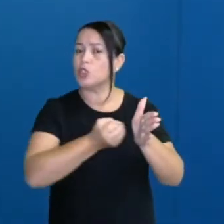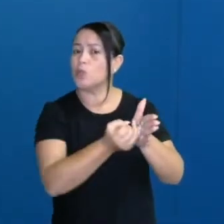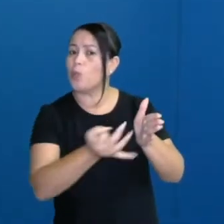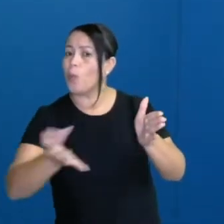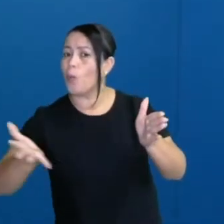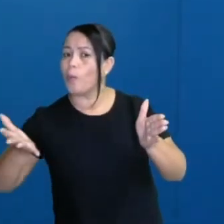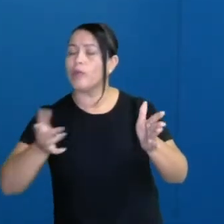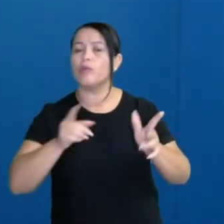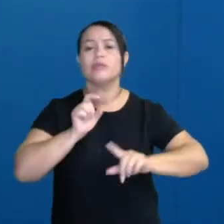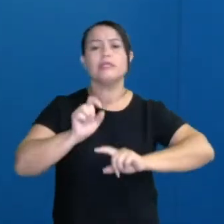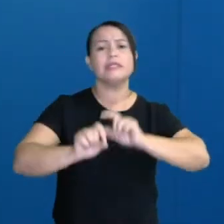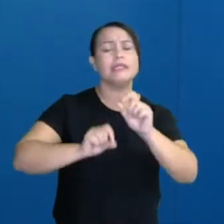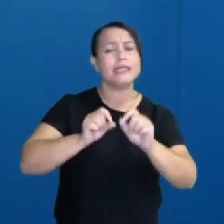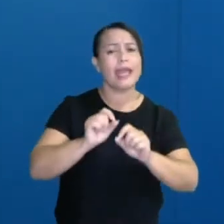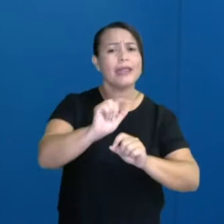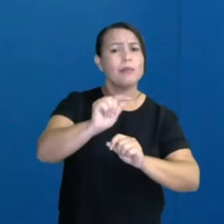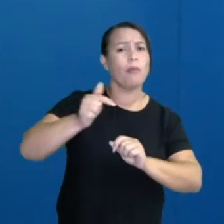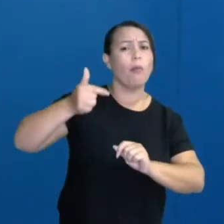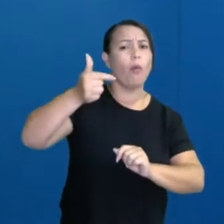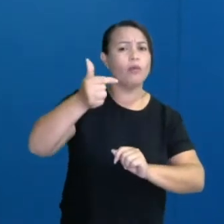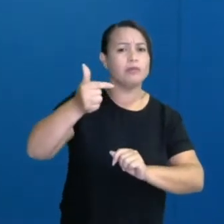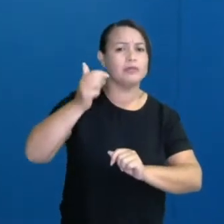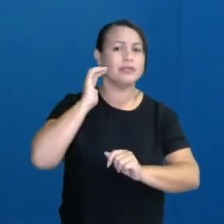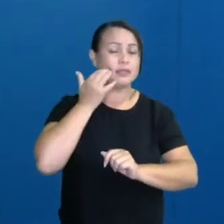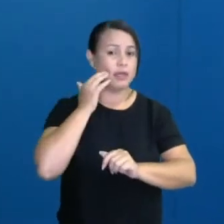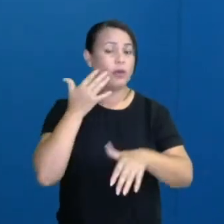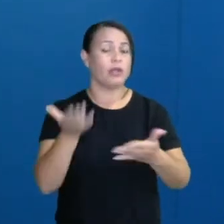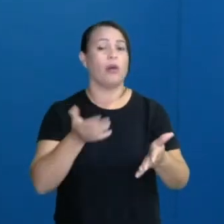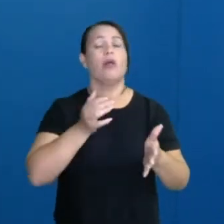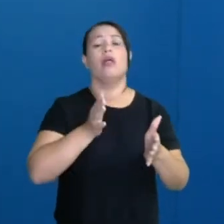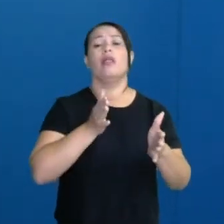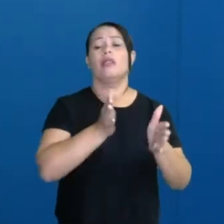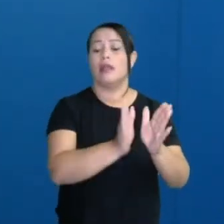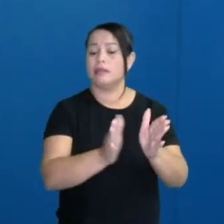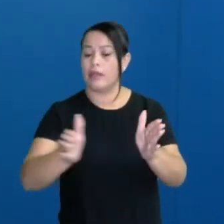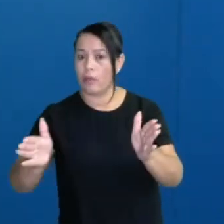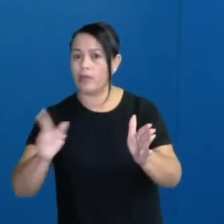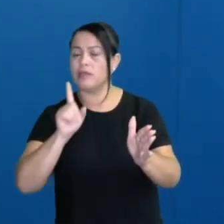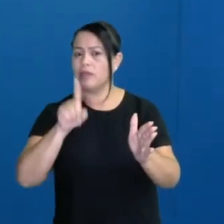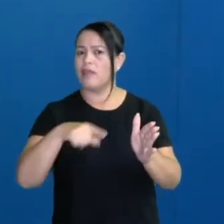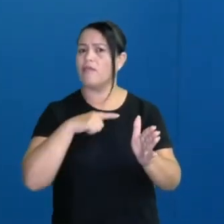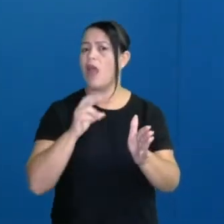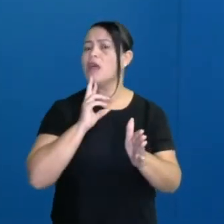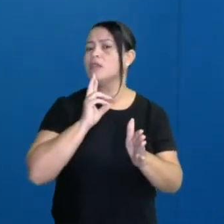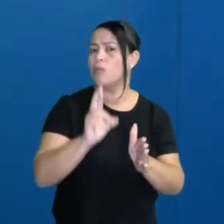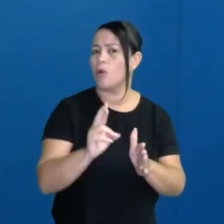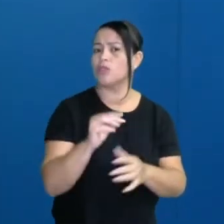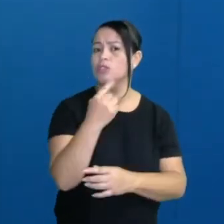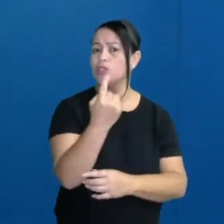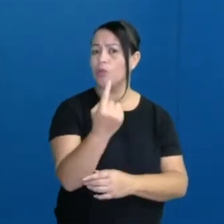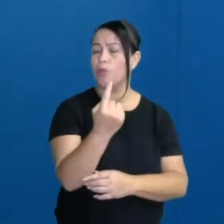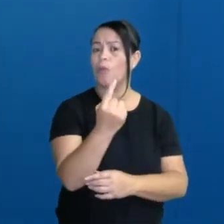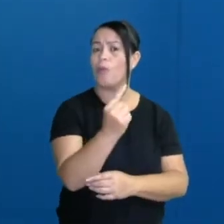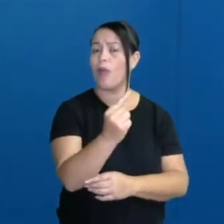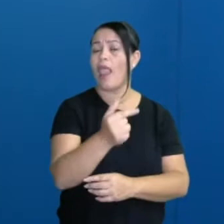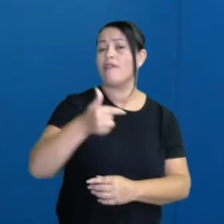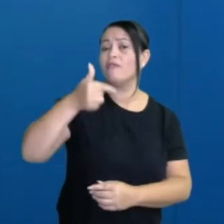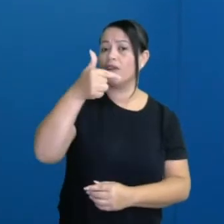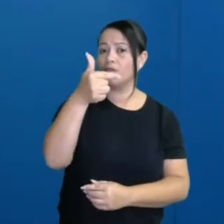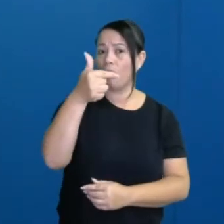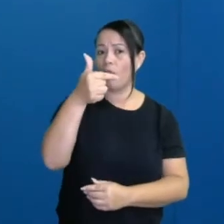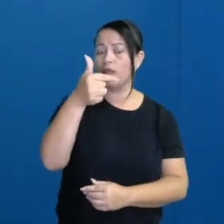sequência de quê? De potência, não é isso? Então, na minha sequência, foi o resultado de quem? De 1 elevado ao